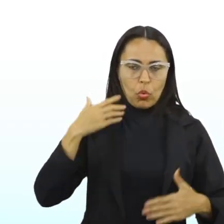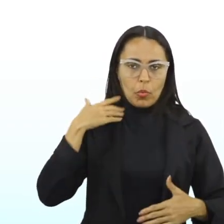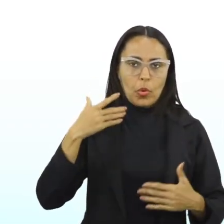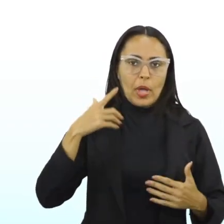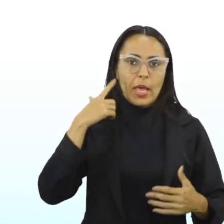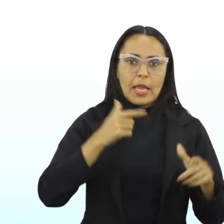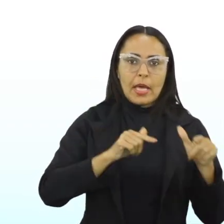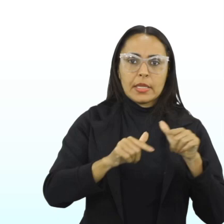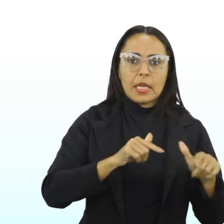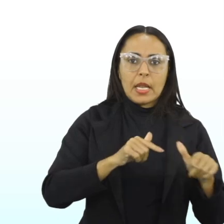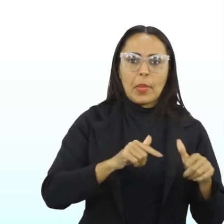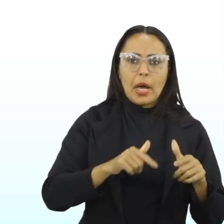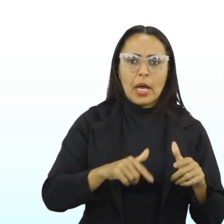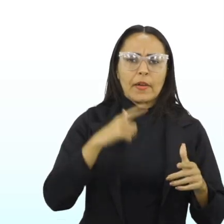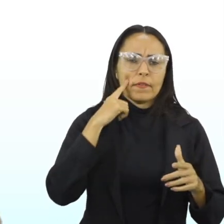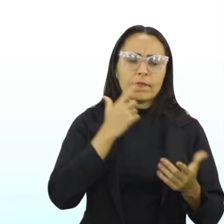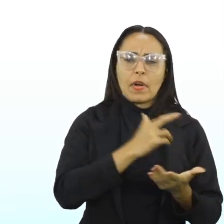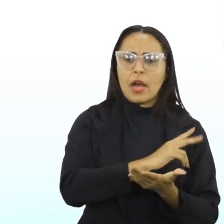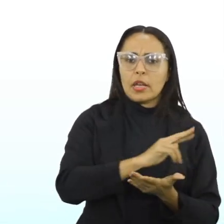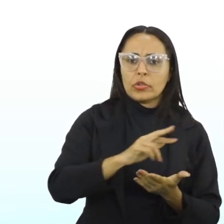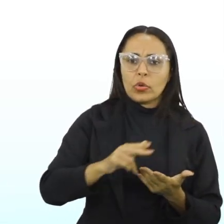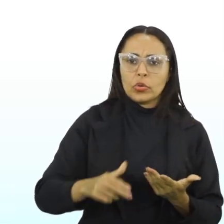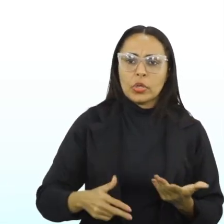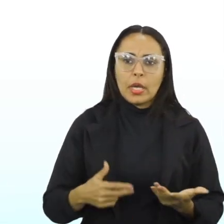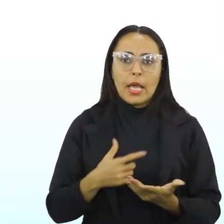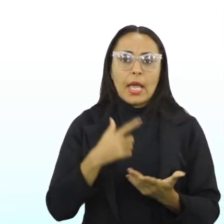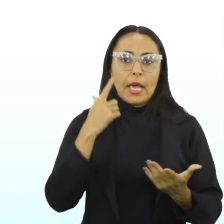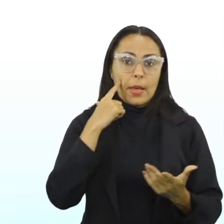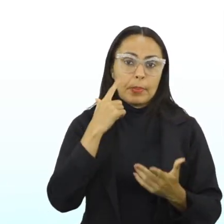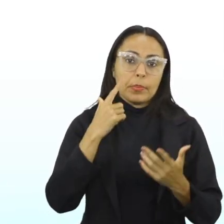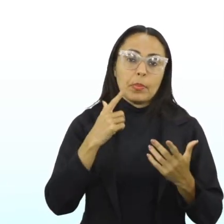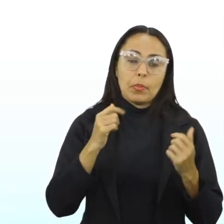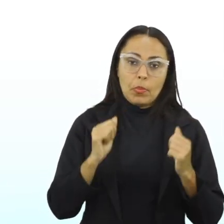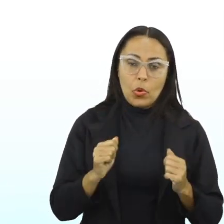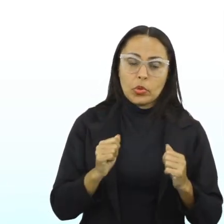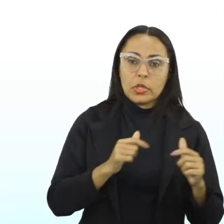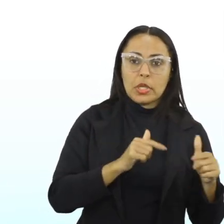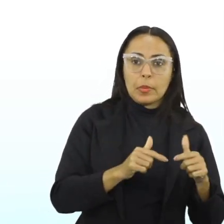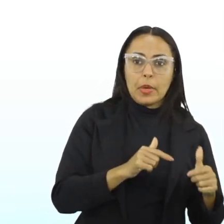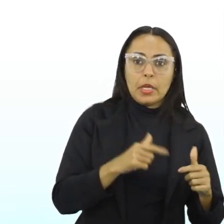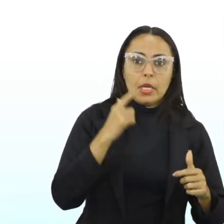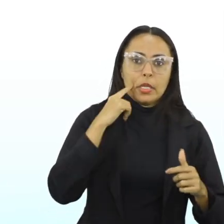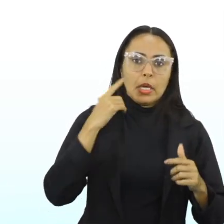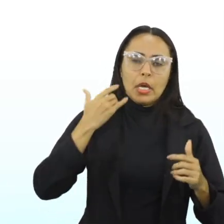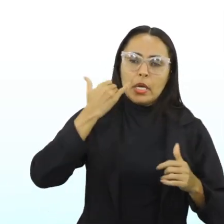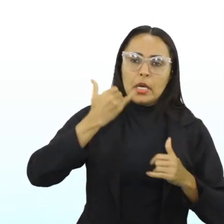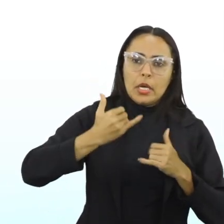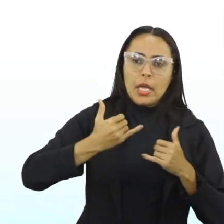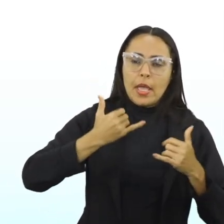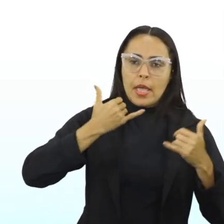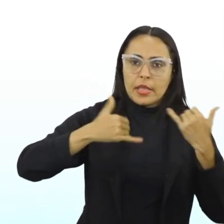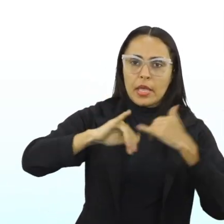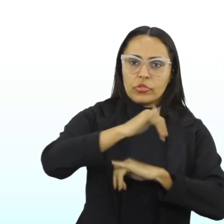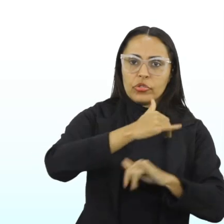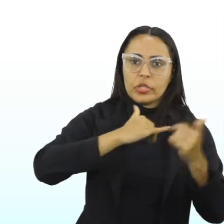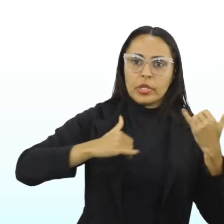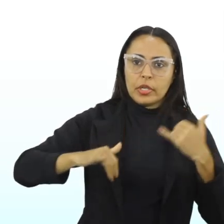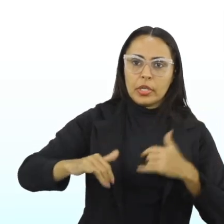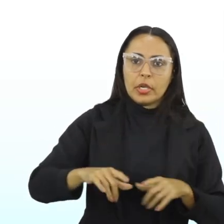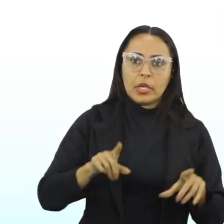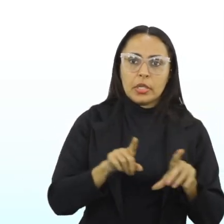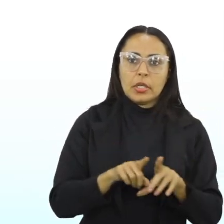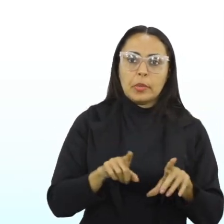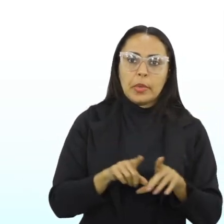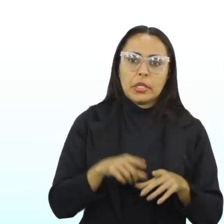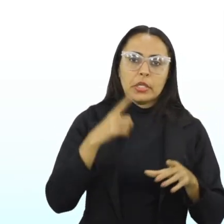ela trabalha de N maneiras. A proteína, ela pode trabalhar na parte energética, a proteína vai trabalhar